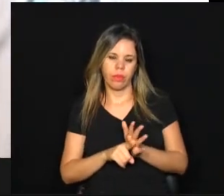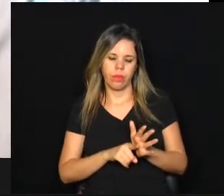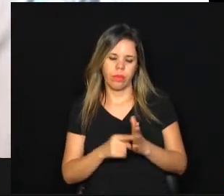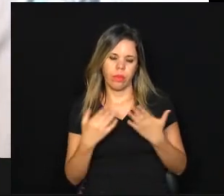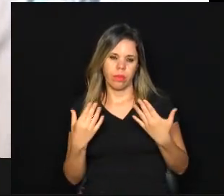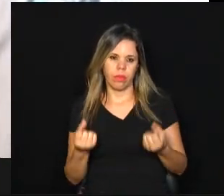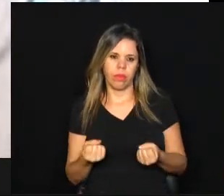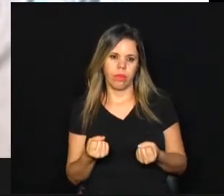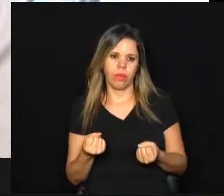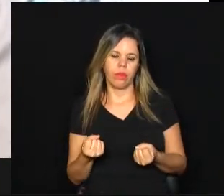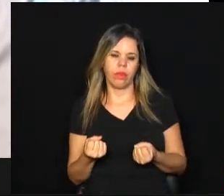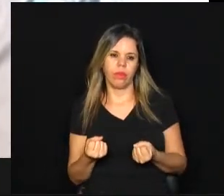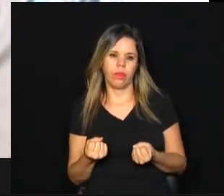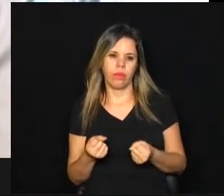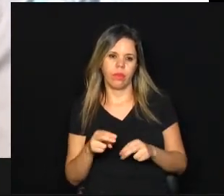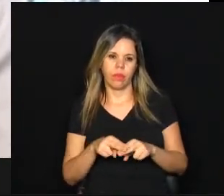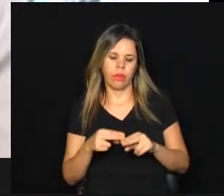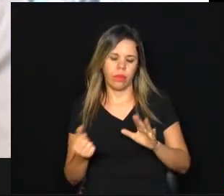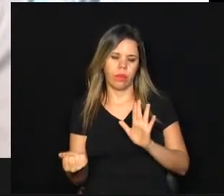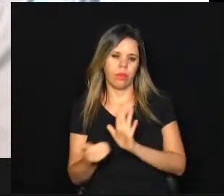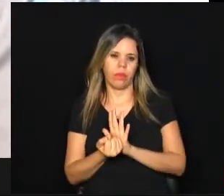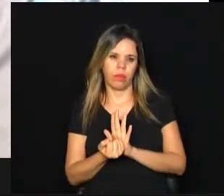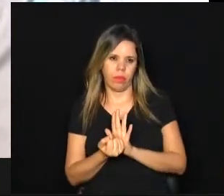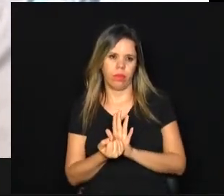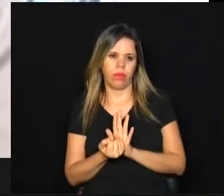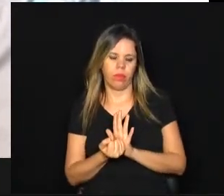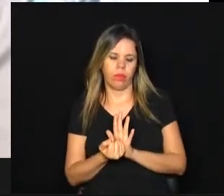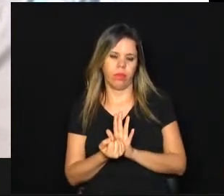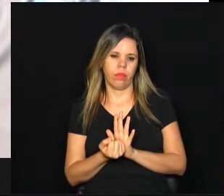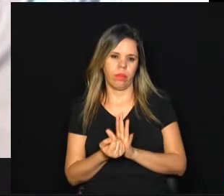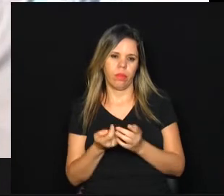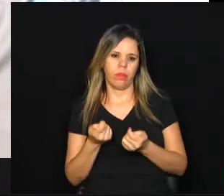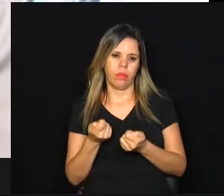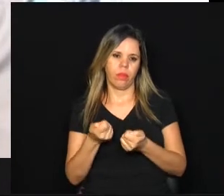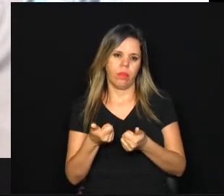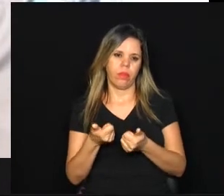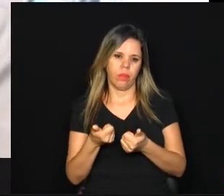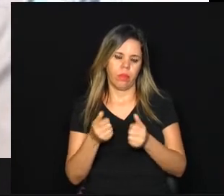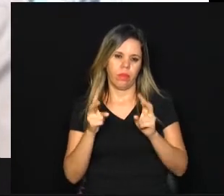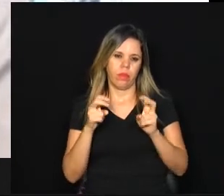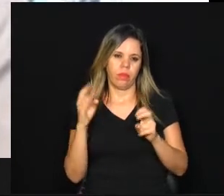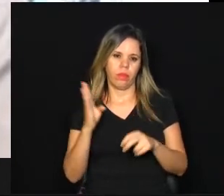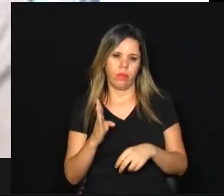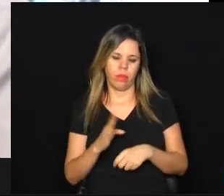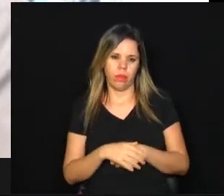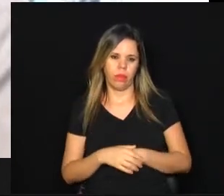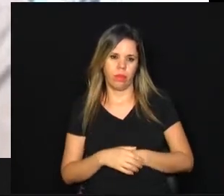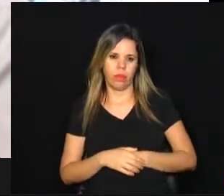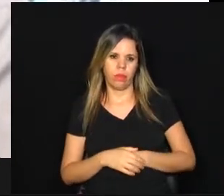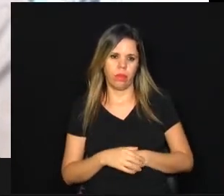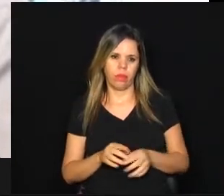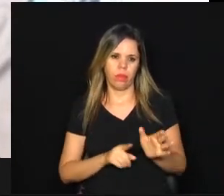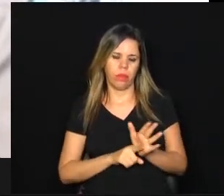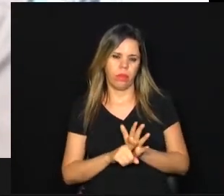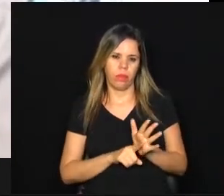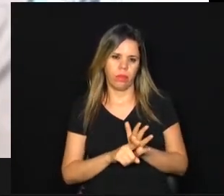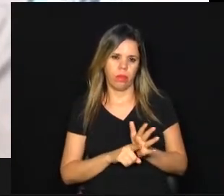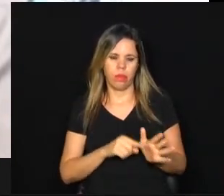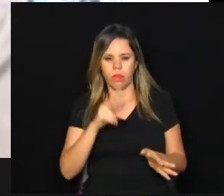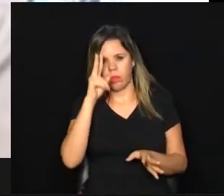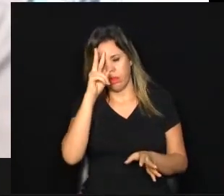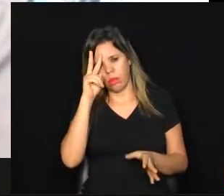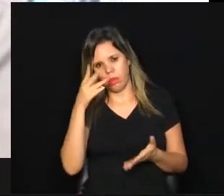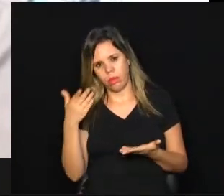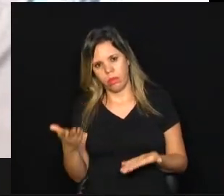contemplados por esse marco, e isso vai ser muito benéfico em termos de Brasil. Segundo eu me lembro aqui, acho